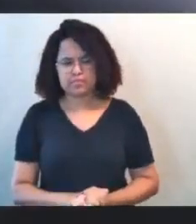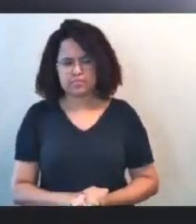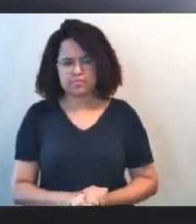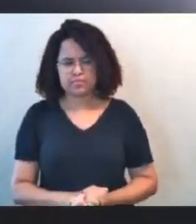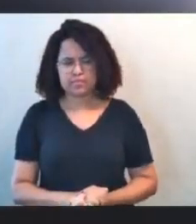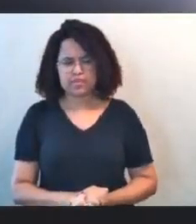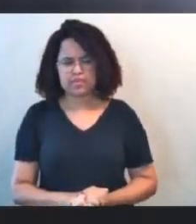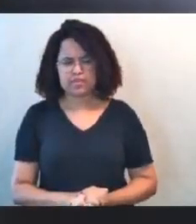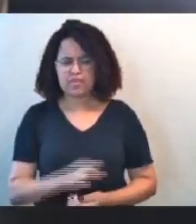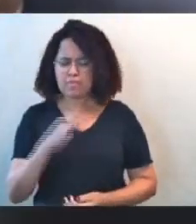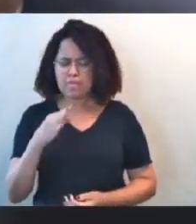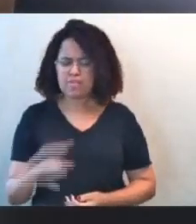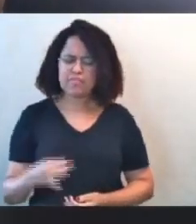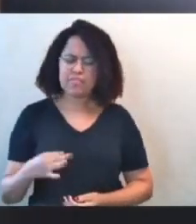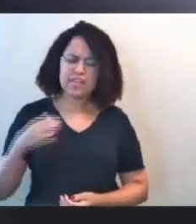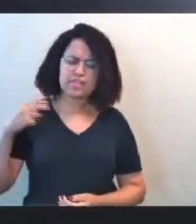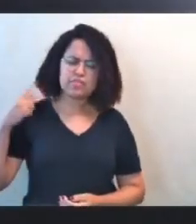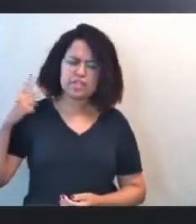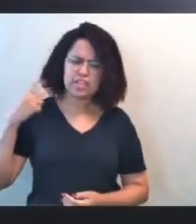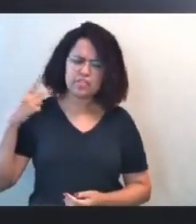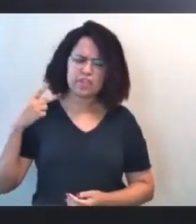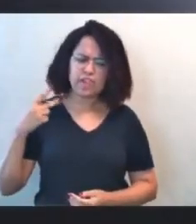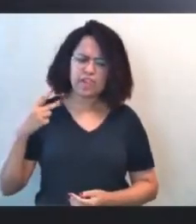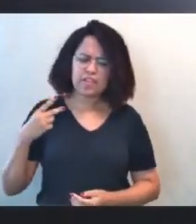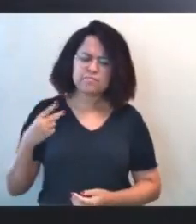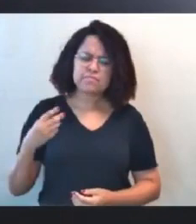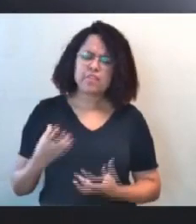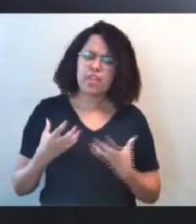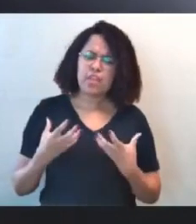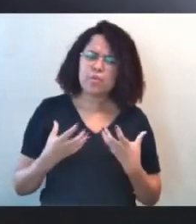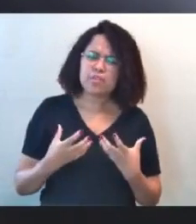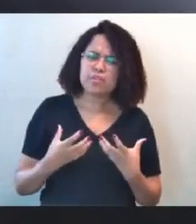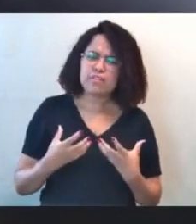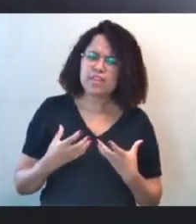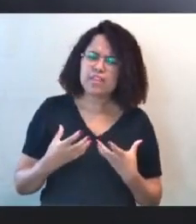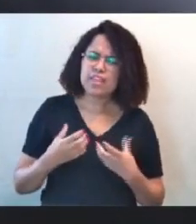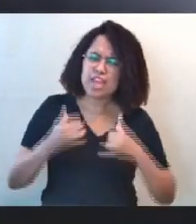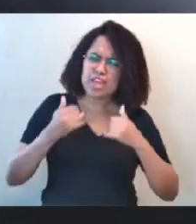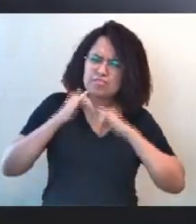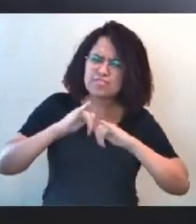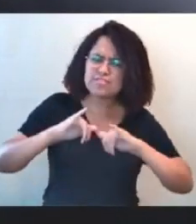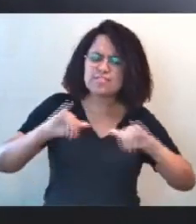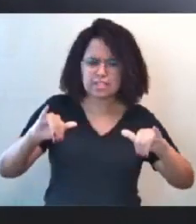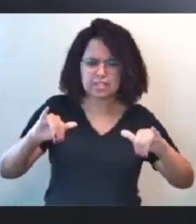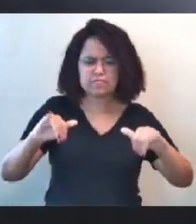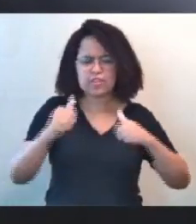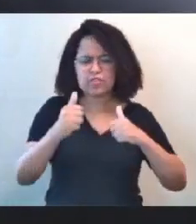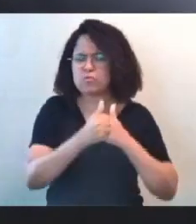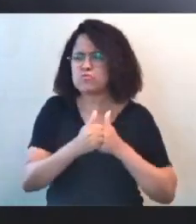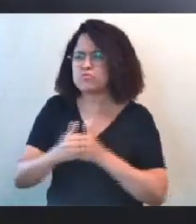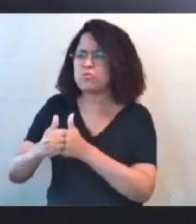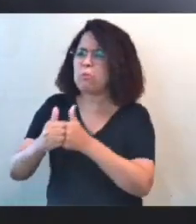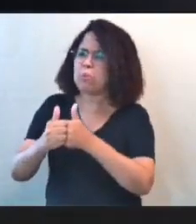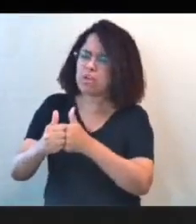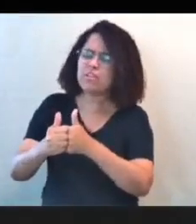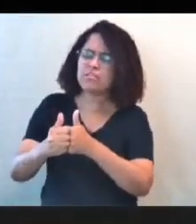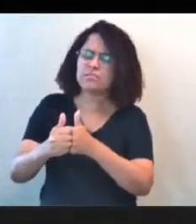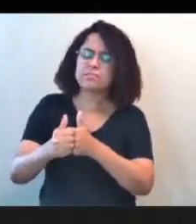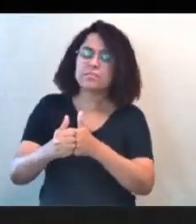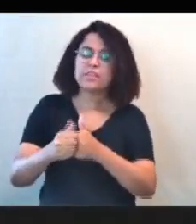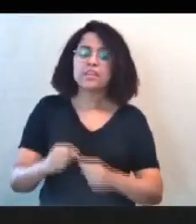Perfeito, vereadora. Eu quero dizer para a senhora e para todos que estão acompanhando